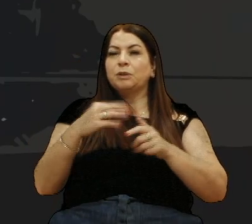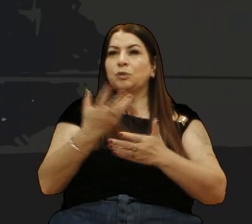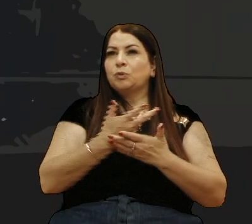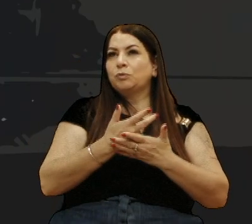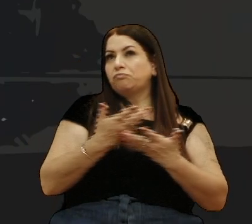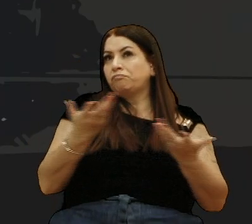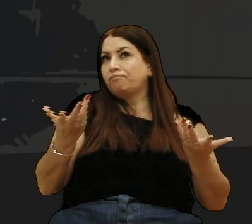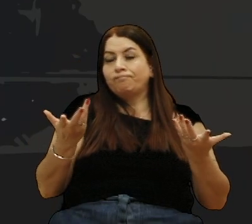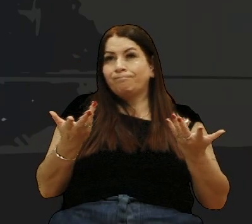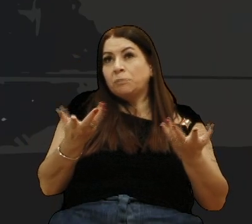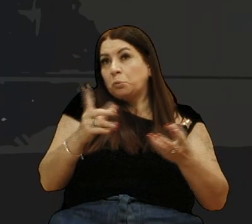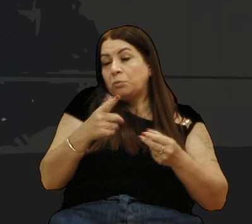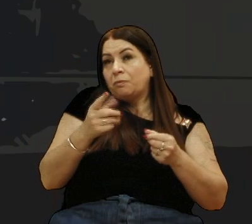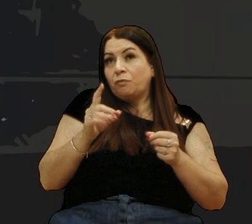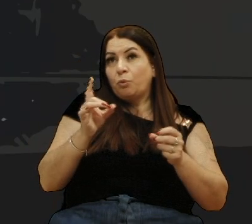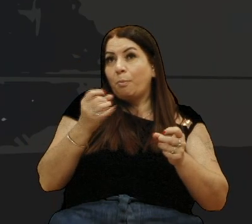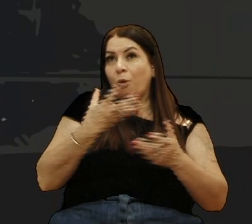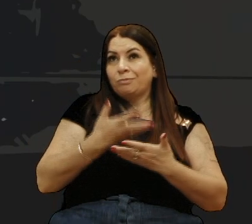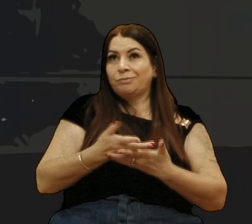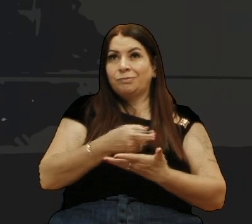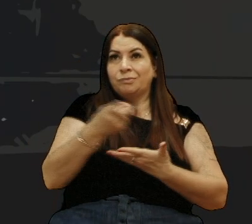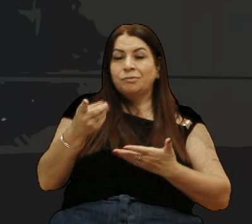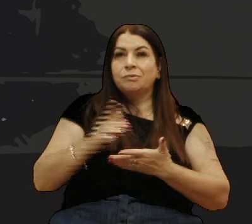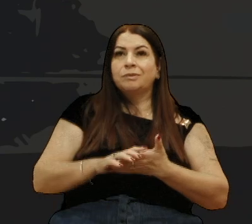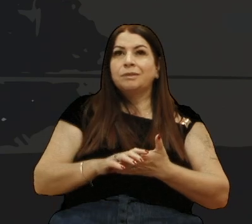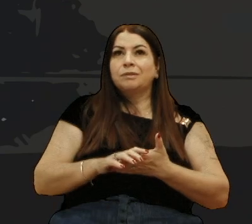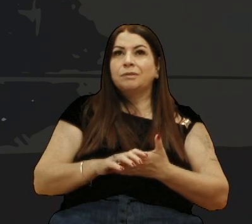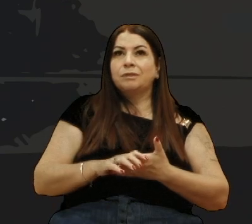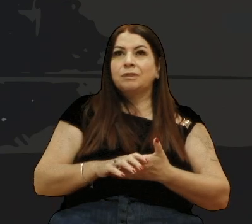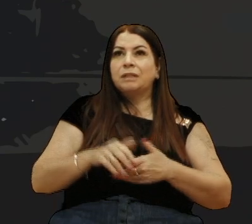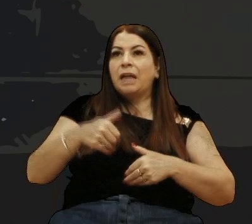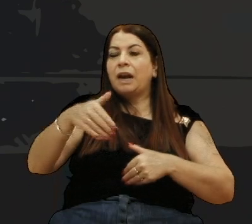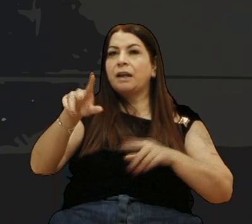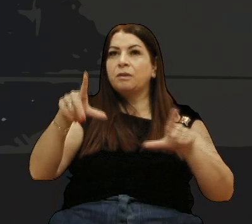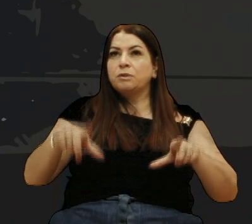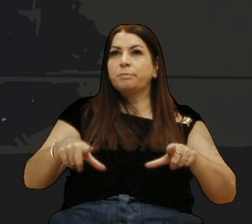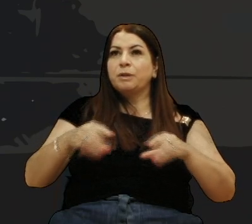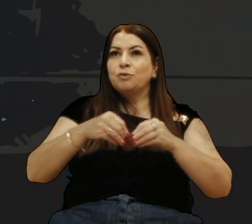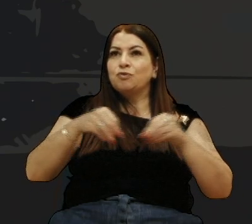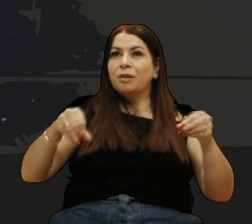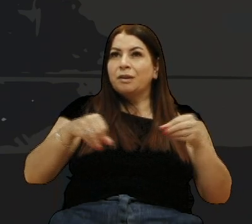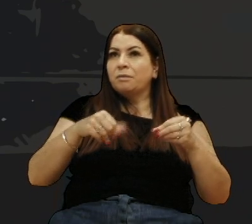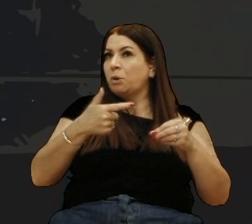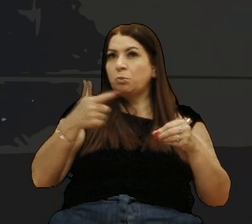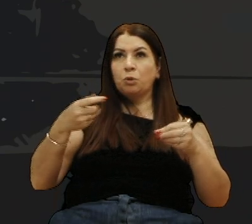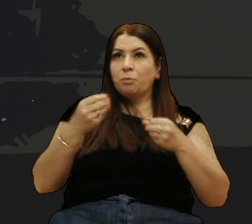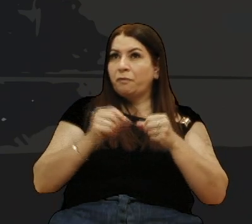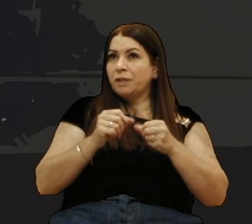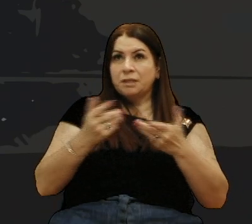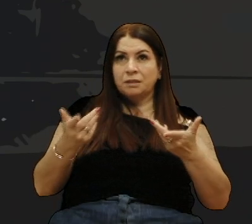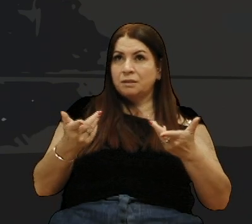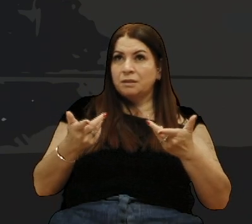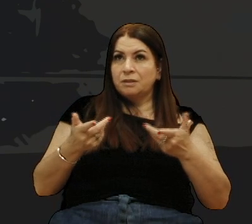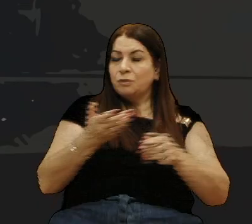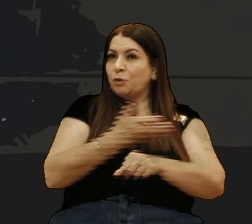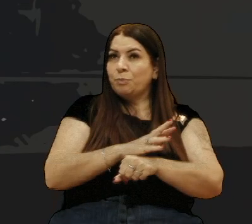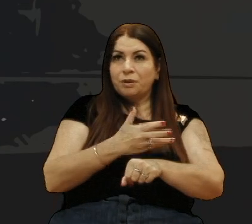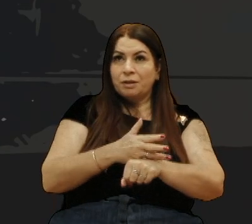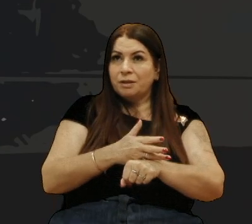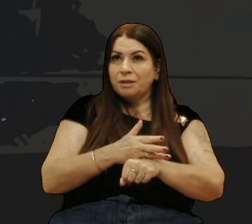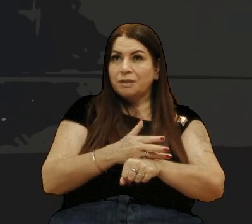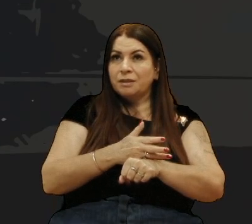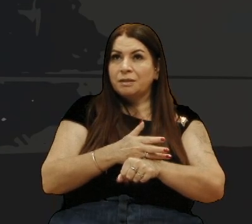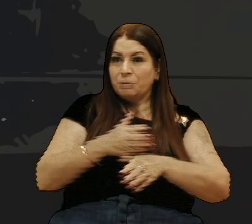totalmente ficou inadequada. Então, tipo assim, né? Tá lá aquele espaço de areia, mas não tem como fazer, não tem como treinar, porque tem